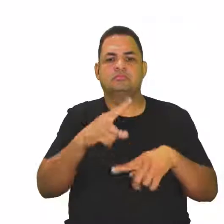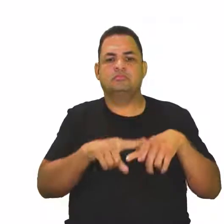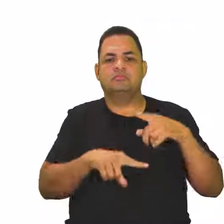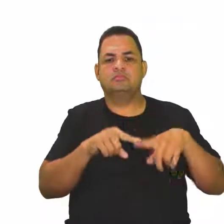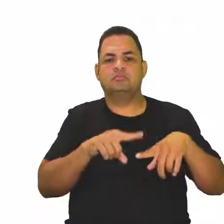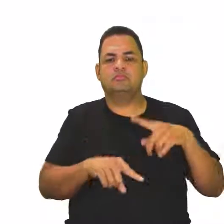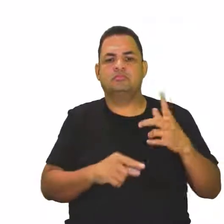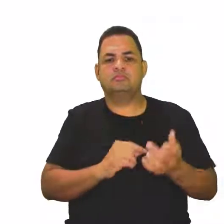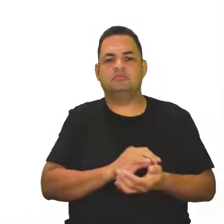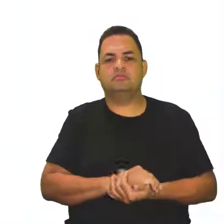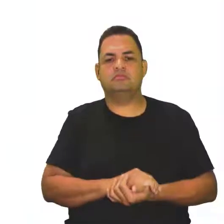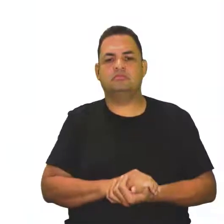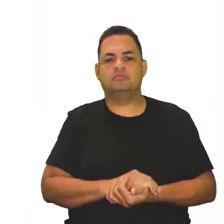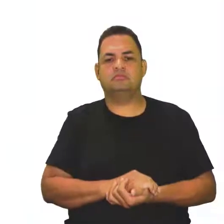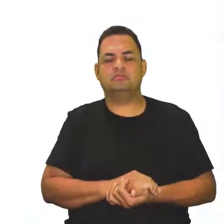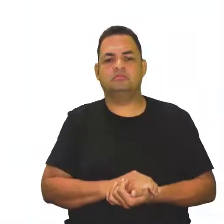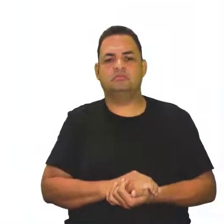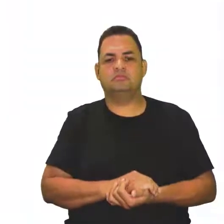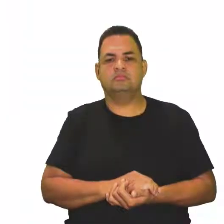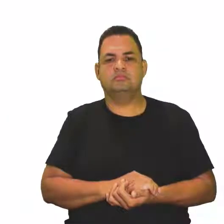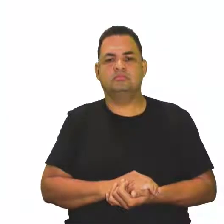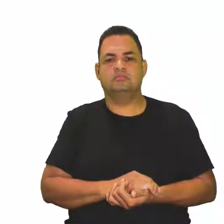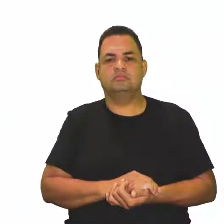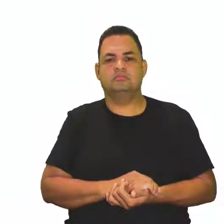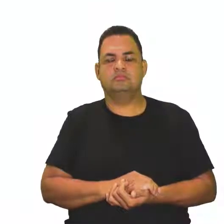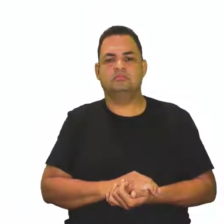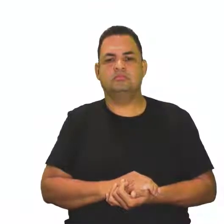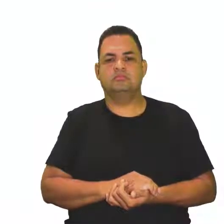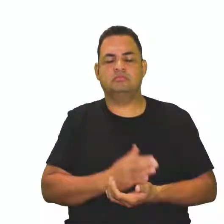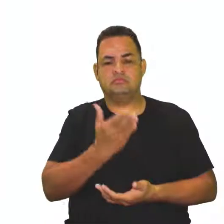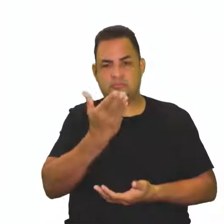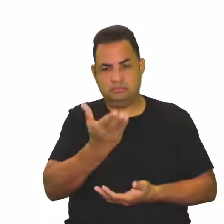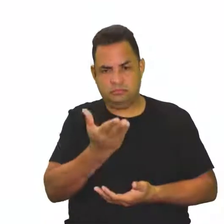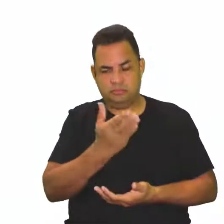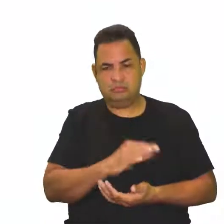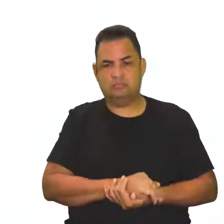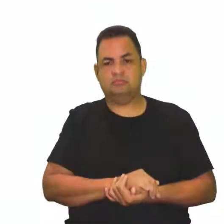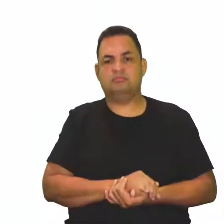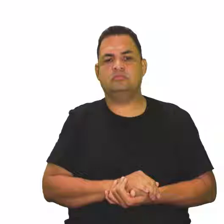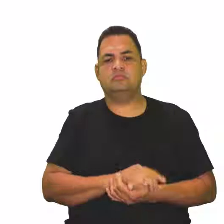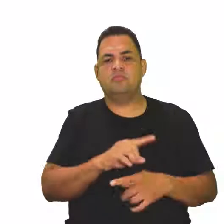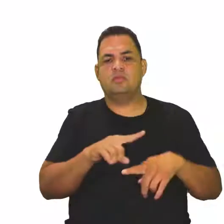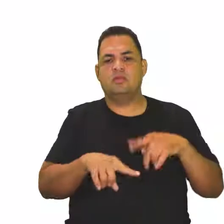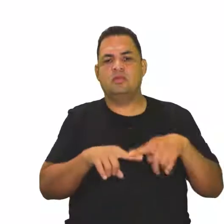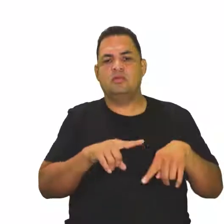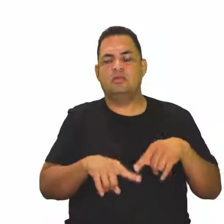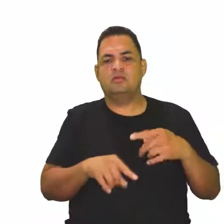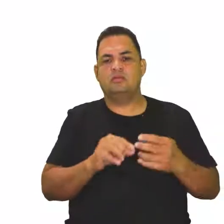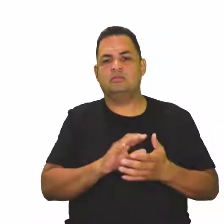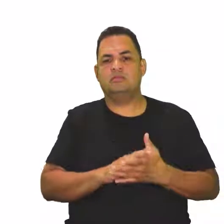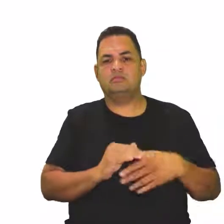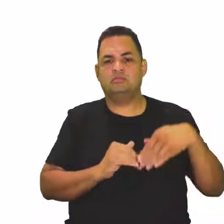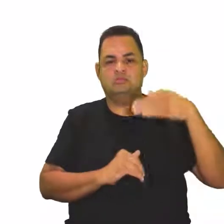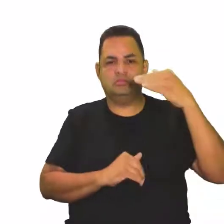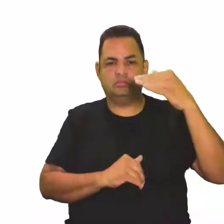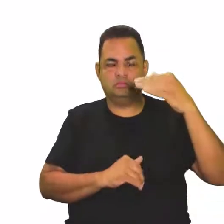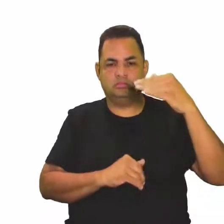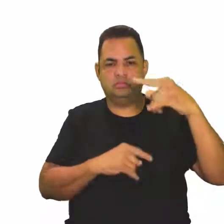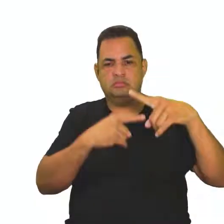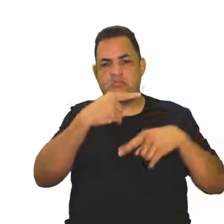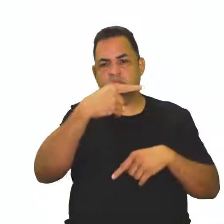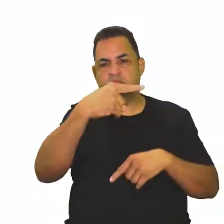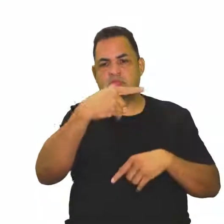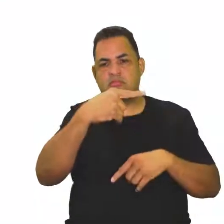né? Então, a polaridade dele vai ficar dessa forma. No material dielétrico, isso aqui é negativo, aqui vai